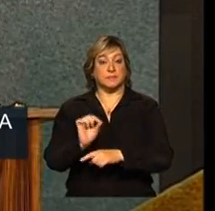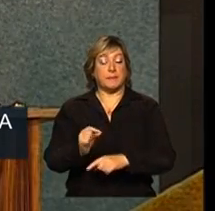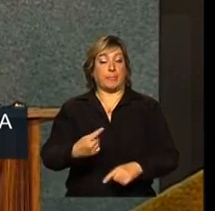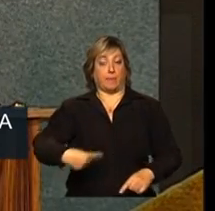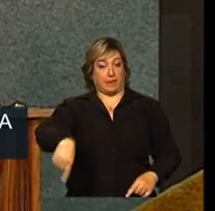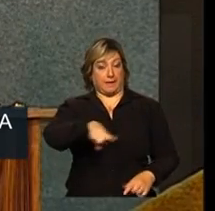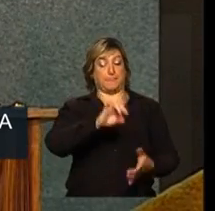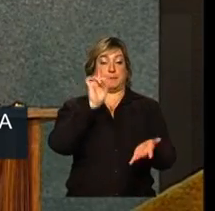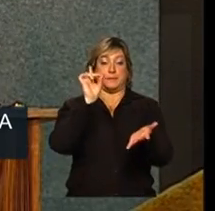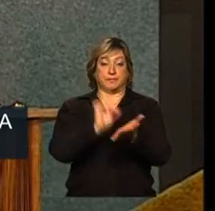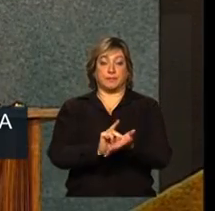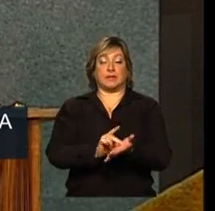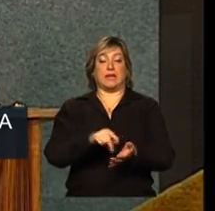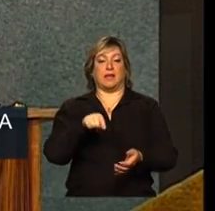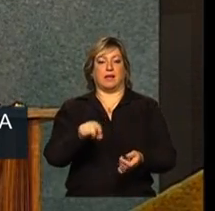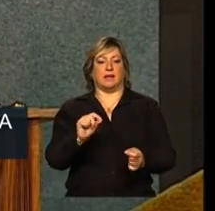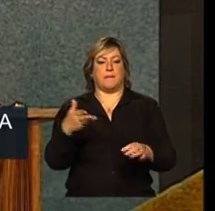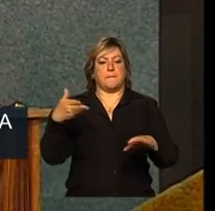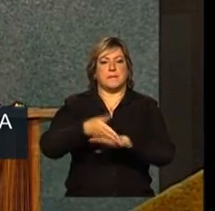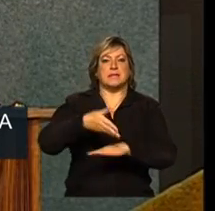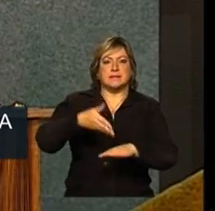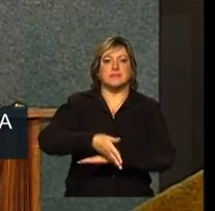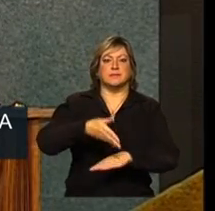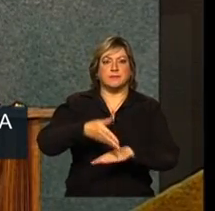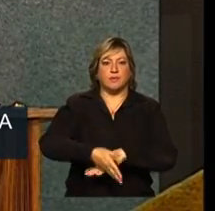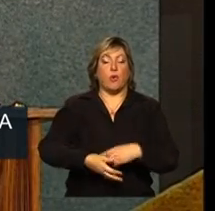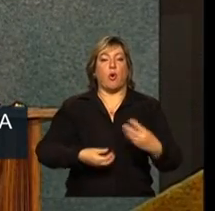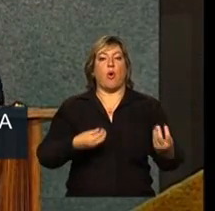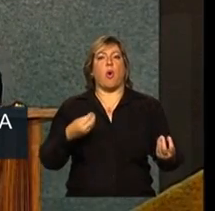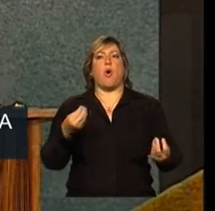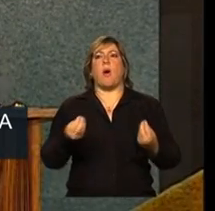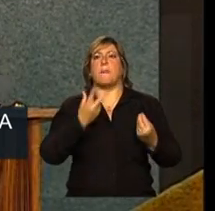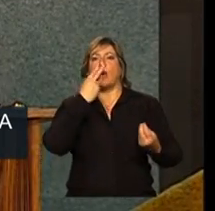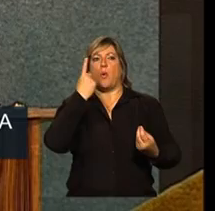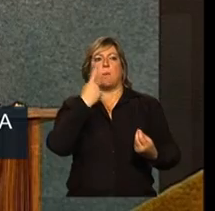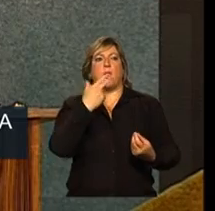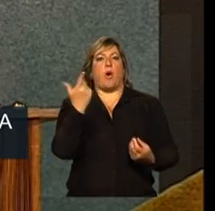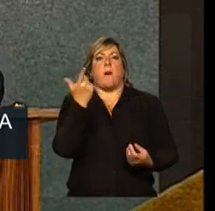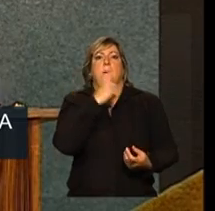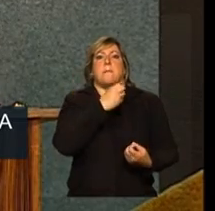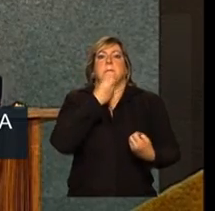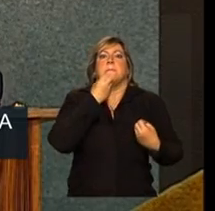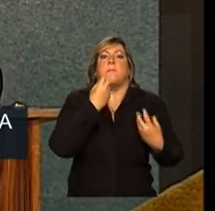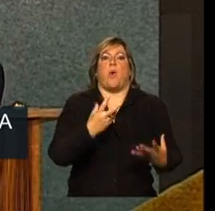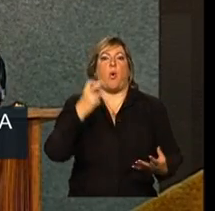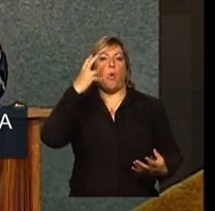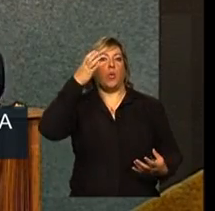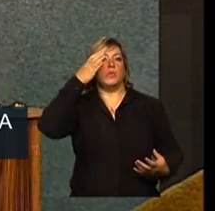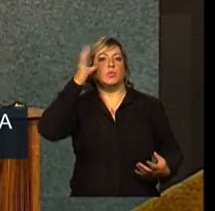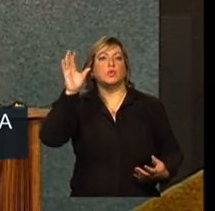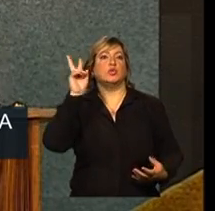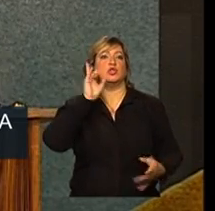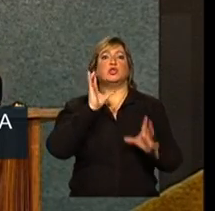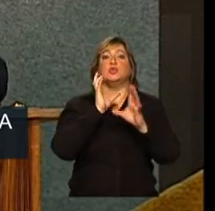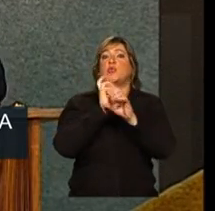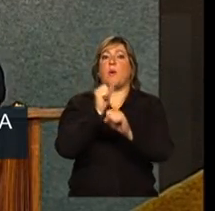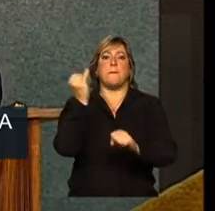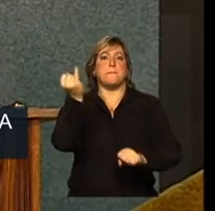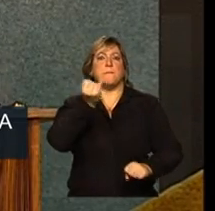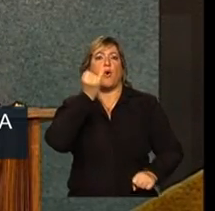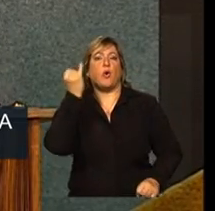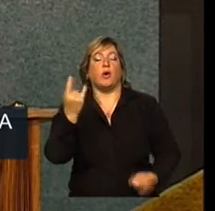desse fato, dessa participação, como um patrimônio cultural, um patrimônio histórico,